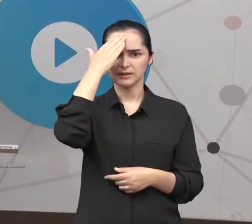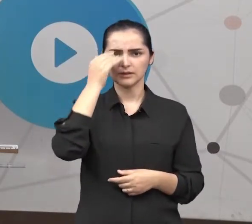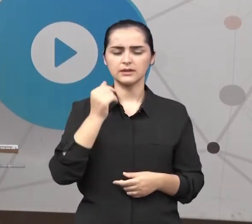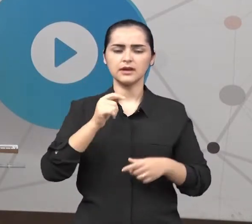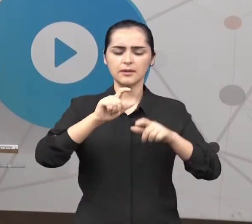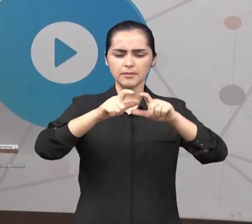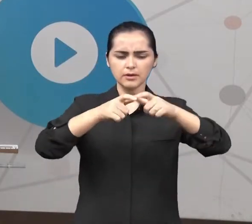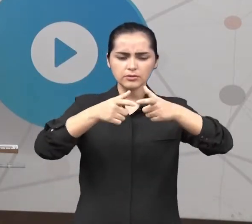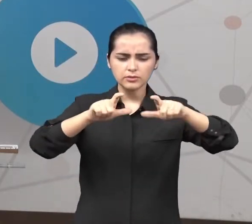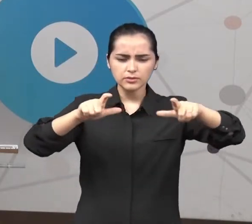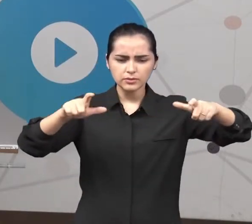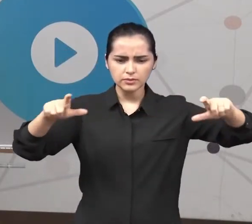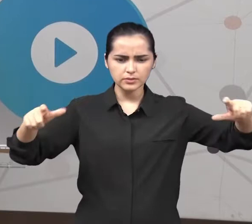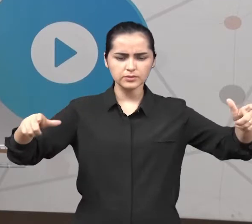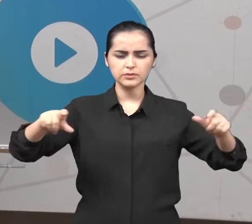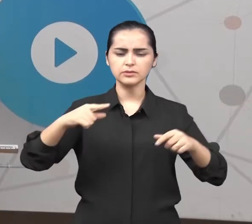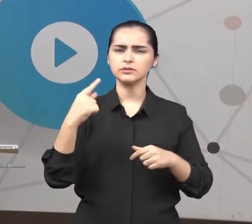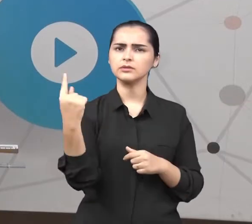medir